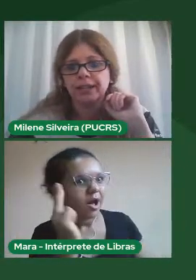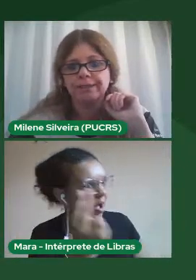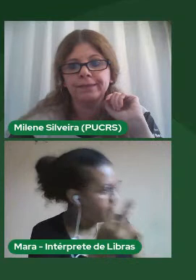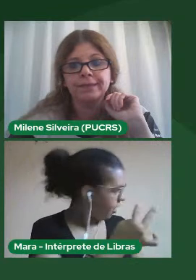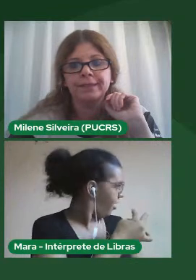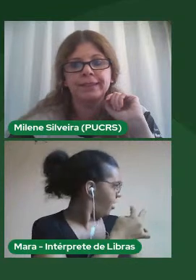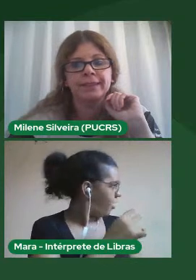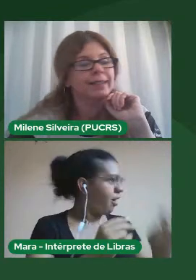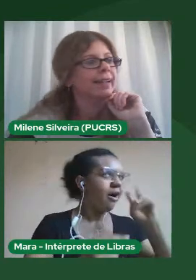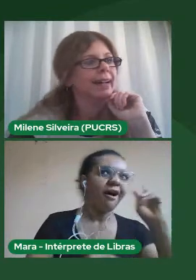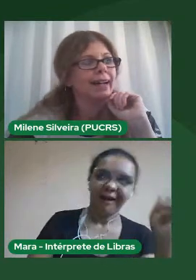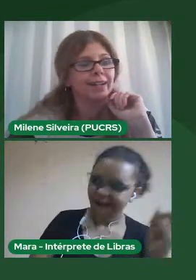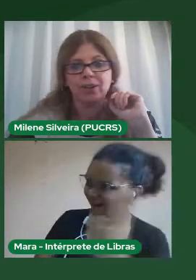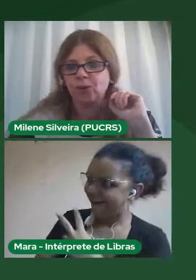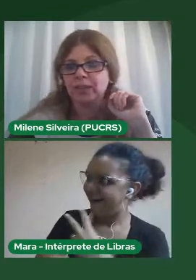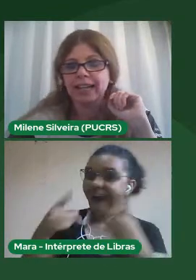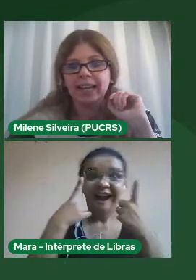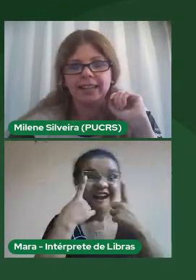O quê?